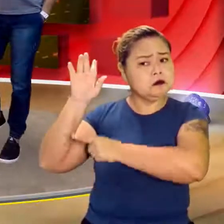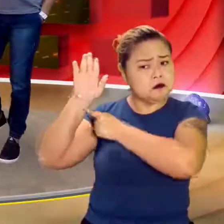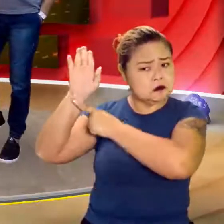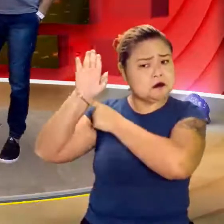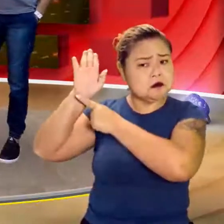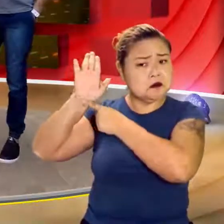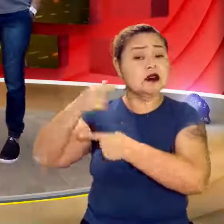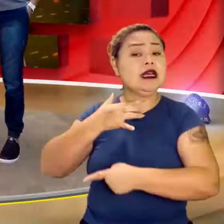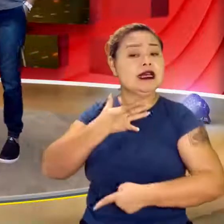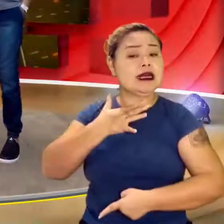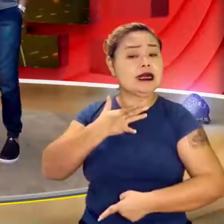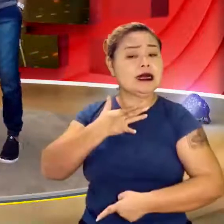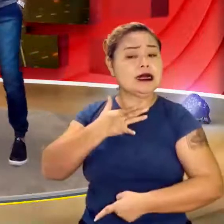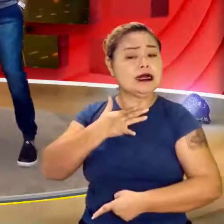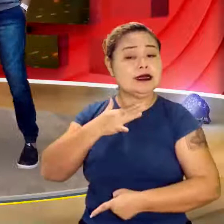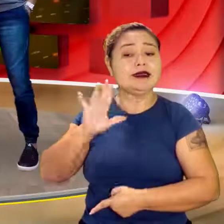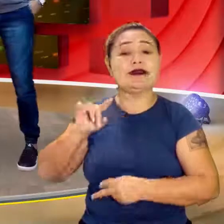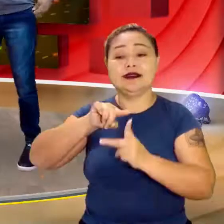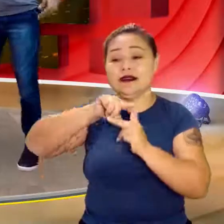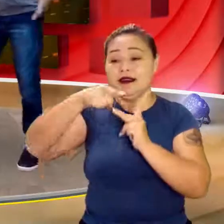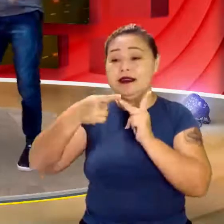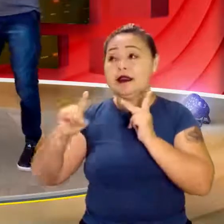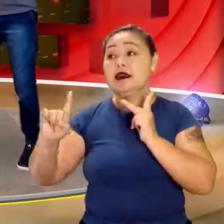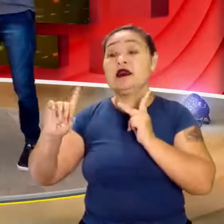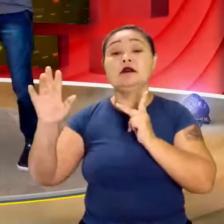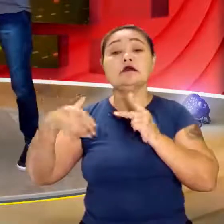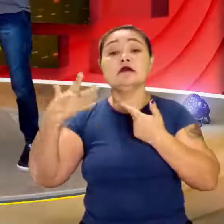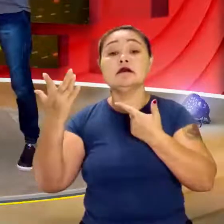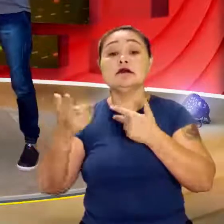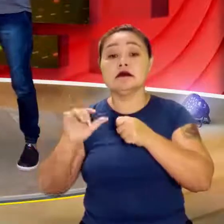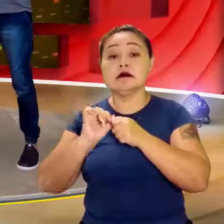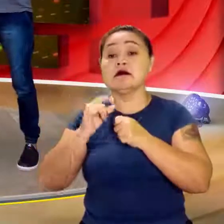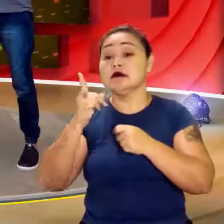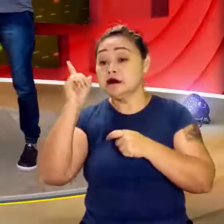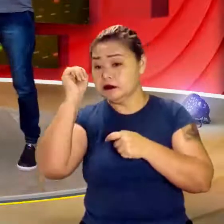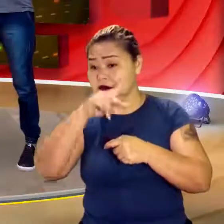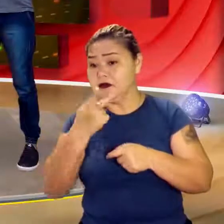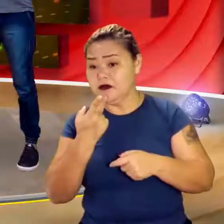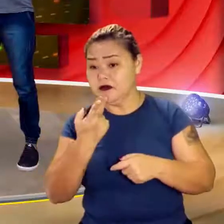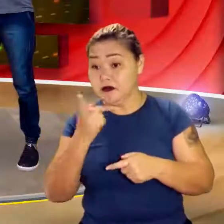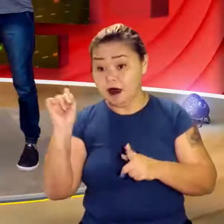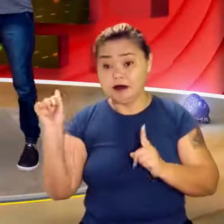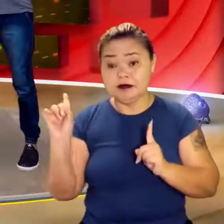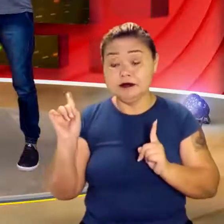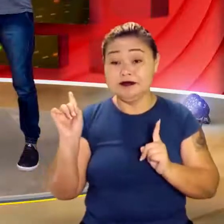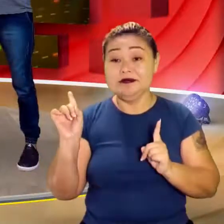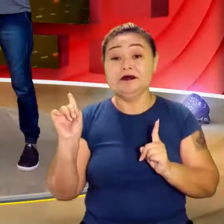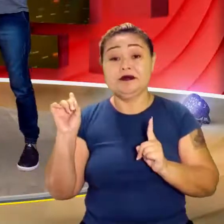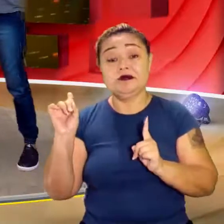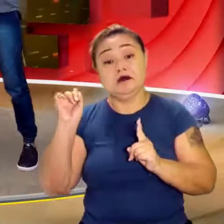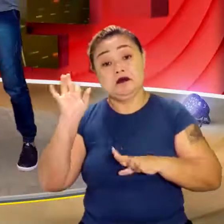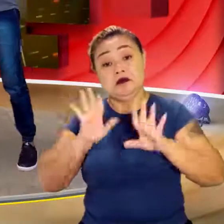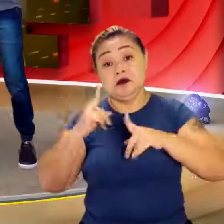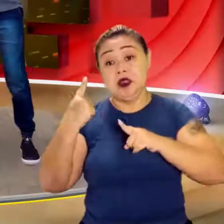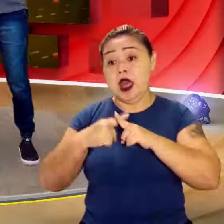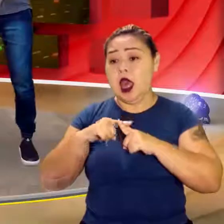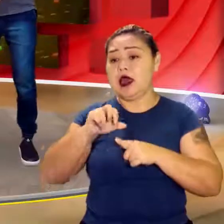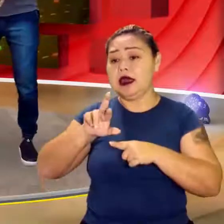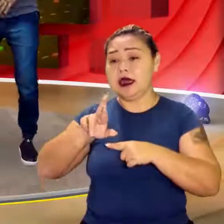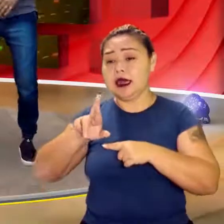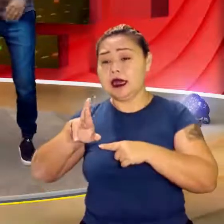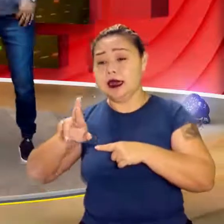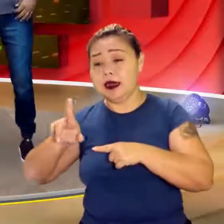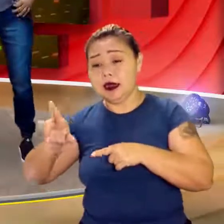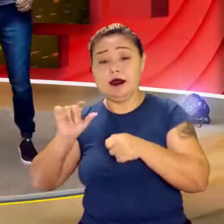aí na dicção, né? A radiciação. Pra mim não é muito difícil falar dessa forma, né? Mas porque eu já puxo um R